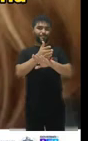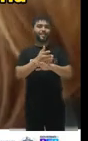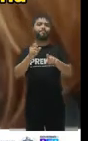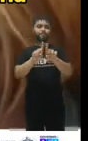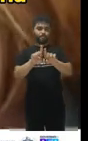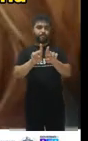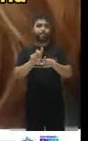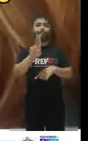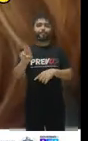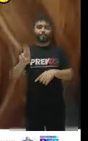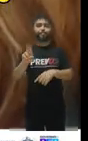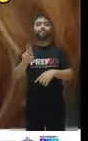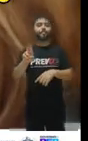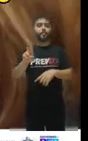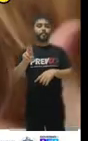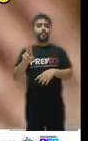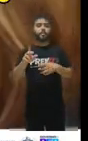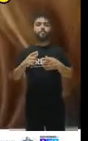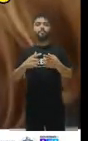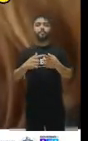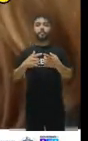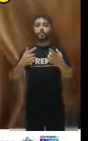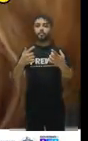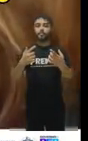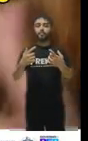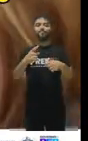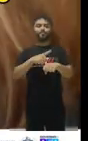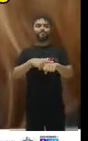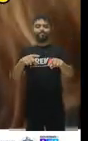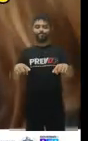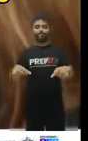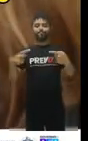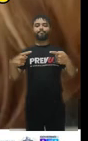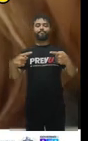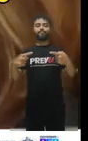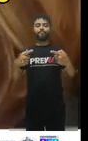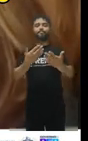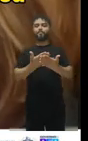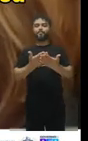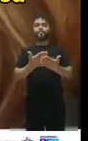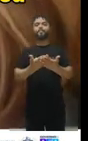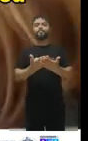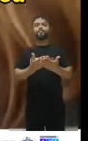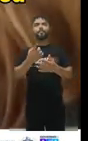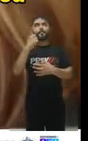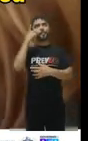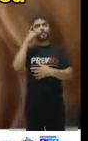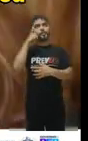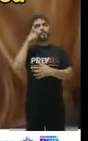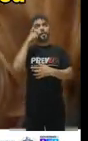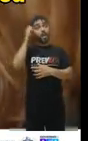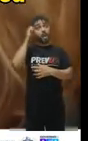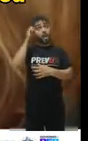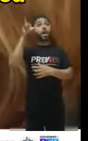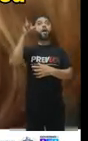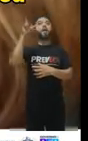entrar na universidade. E foi nesse momento tão desafiador, no decorrer das aulas de Prevup, que eu decidi qual curso